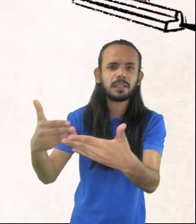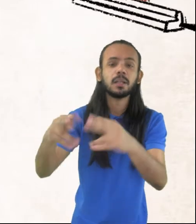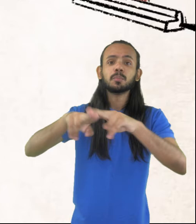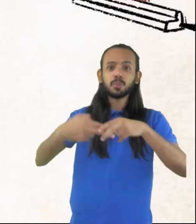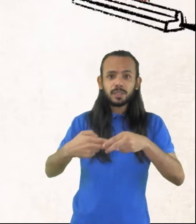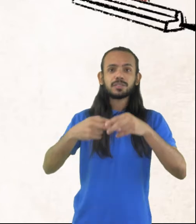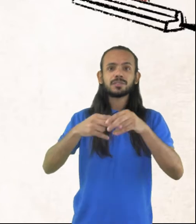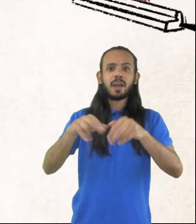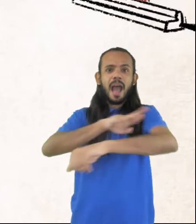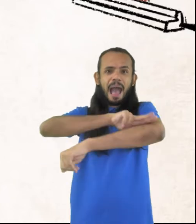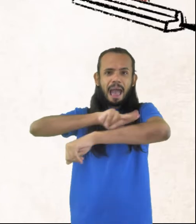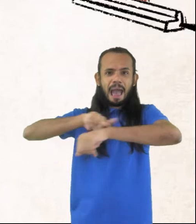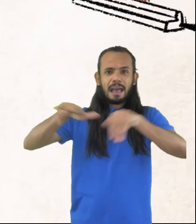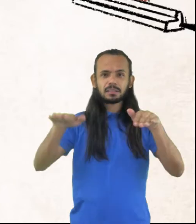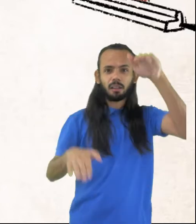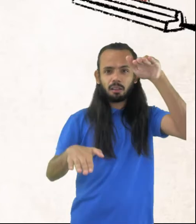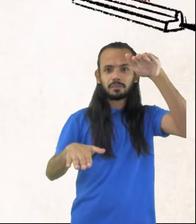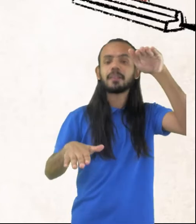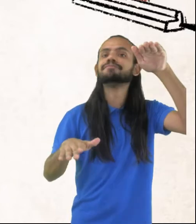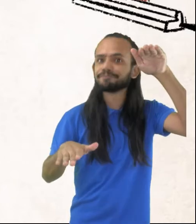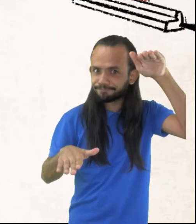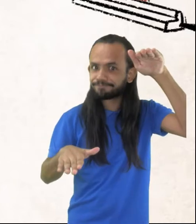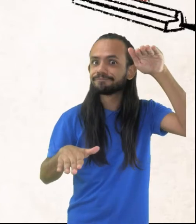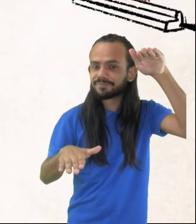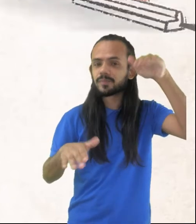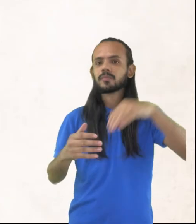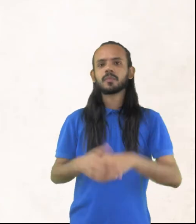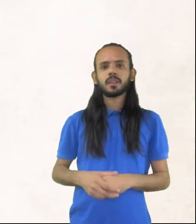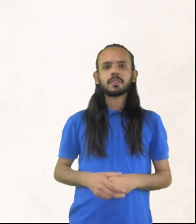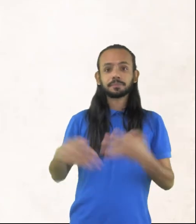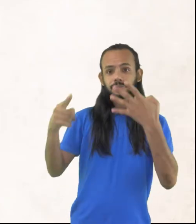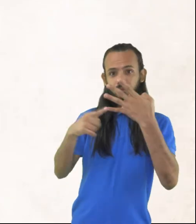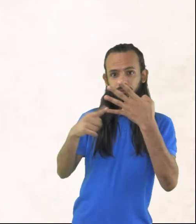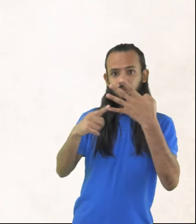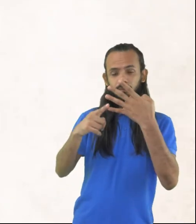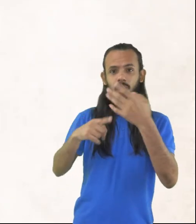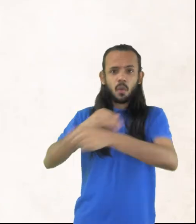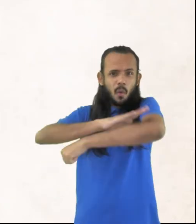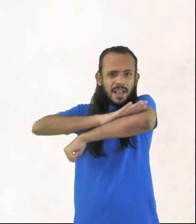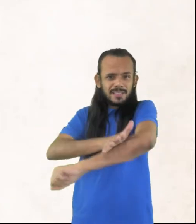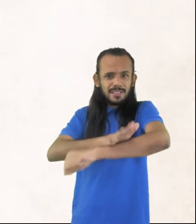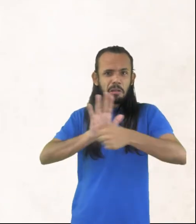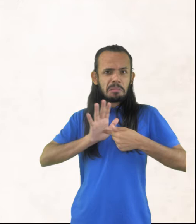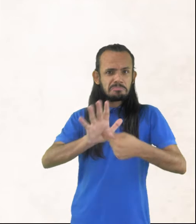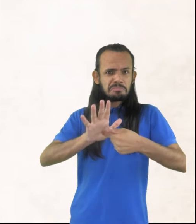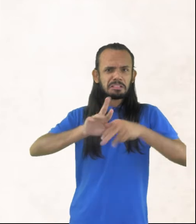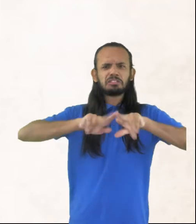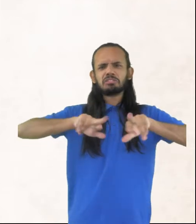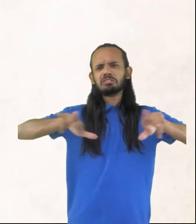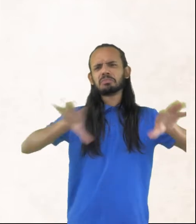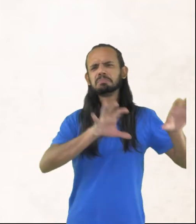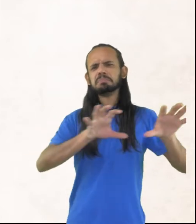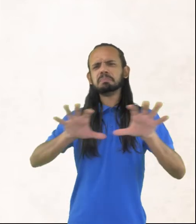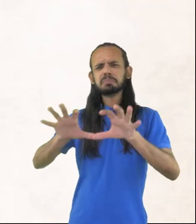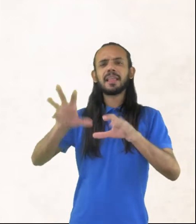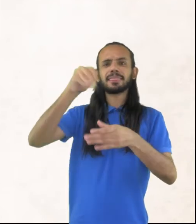de desigualdade racial que existem por aqui sejam tão gritantes. Fato número 4. O racismo se manifesta de